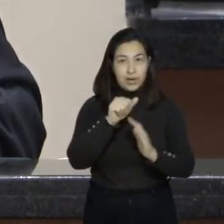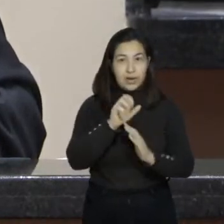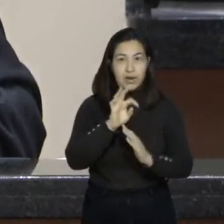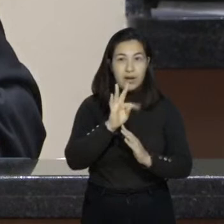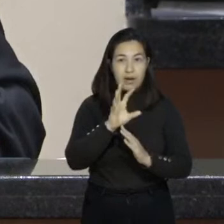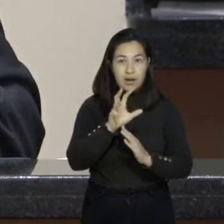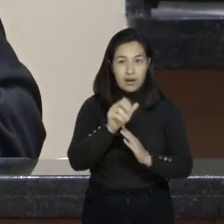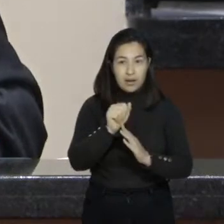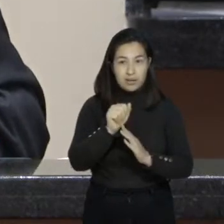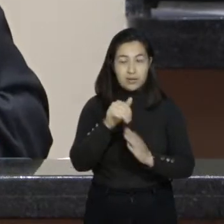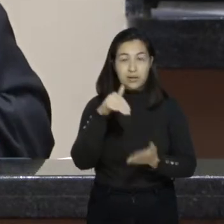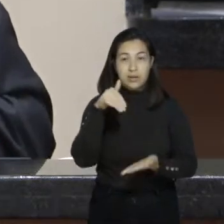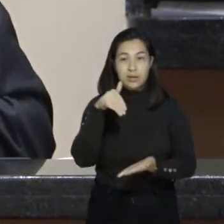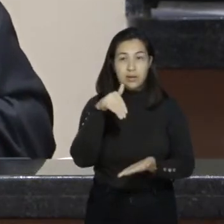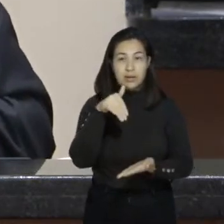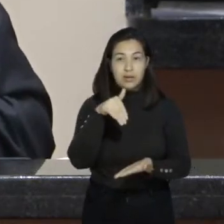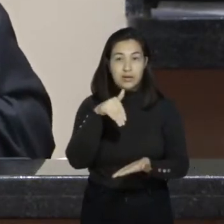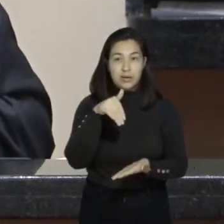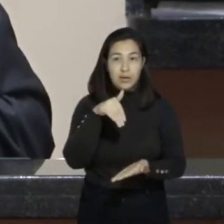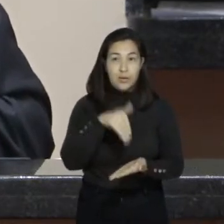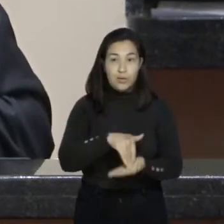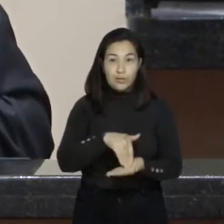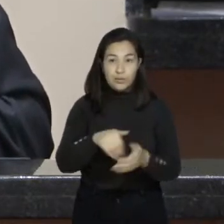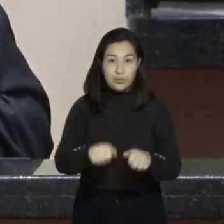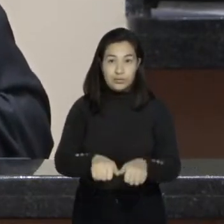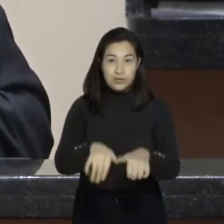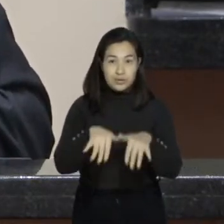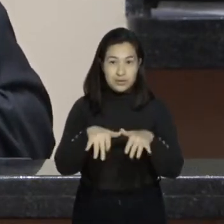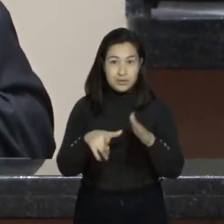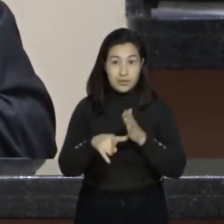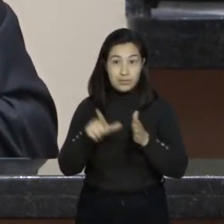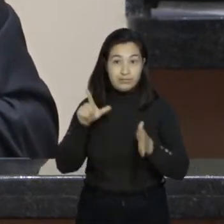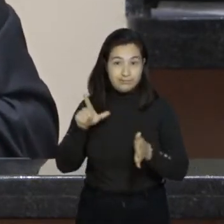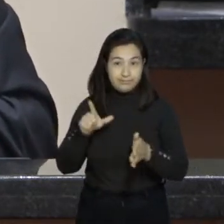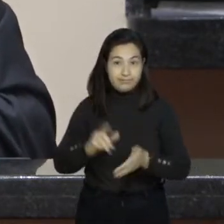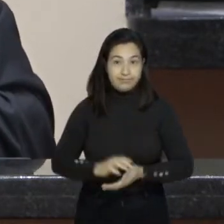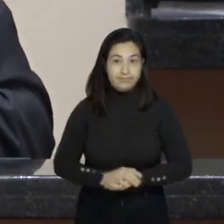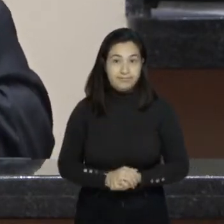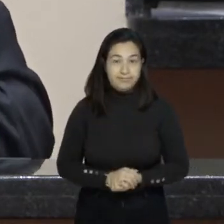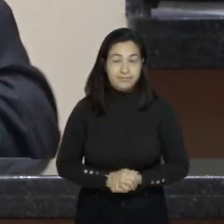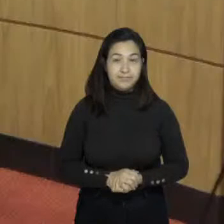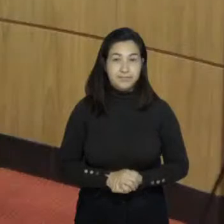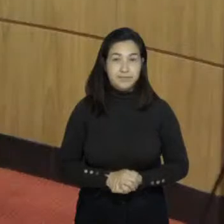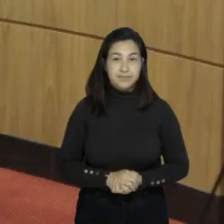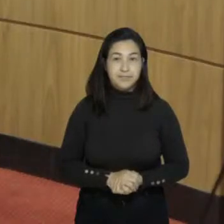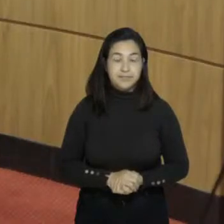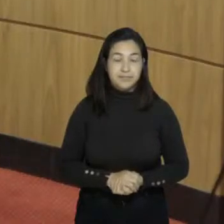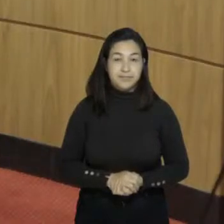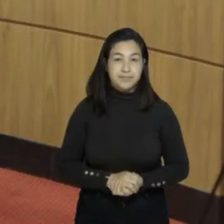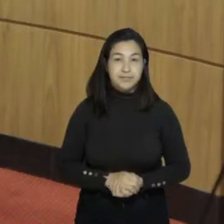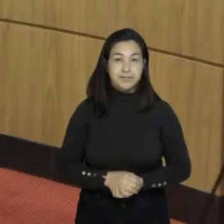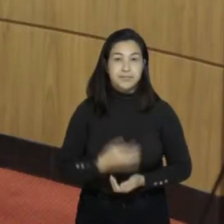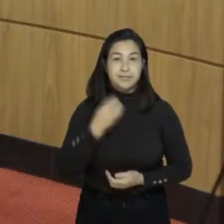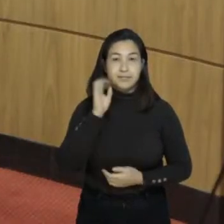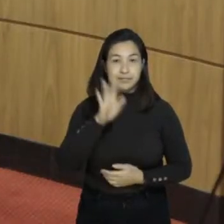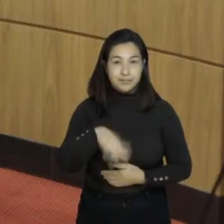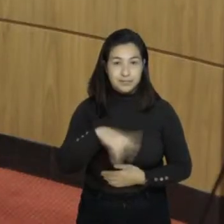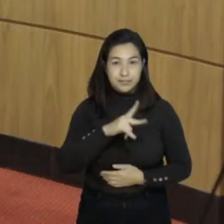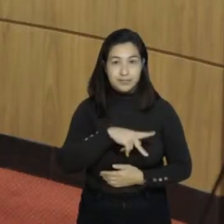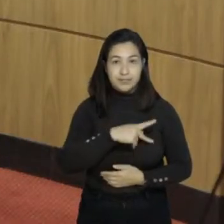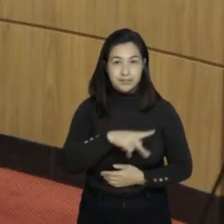da ata da sessão de ontem Boa tarde senhor presidente Deputado Padre Pedro